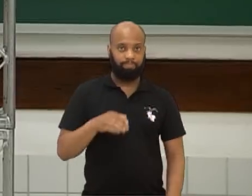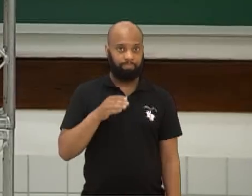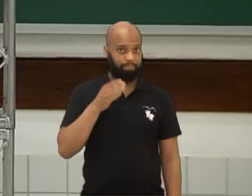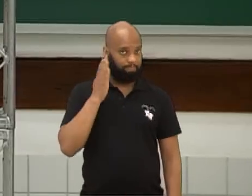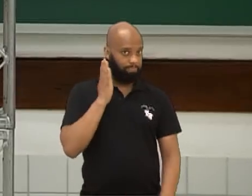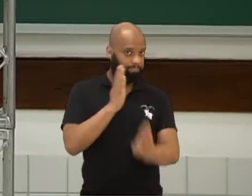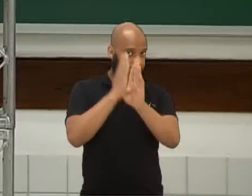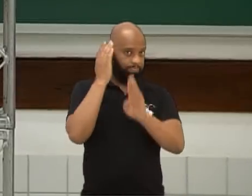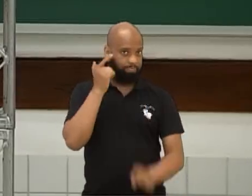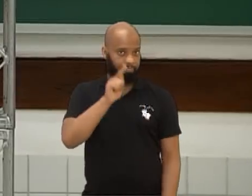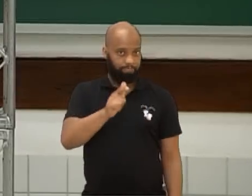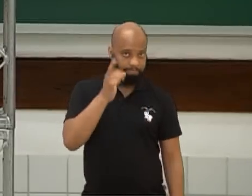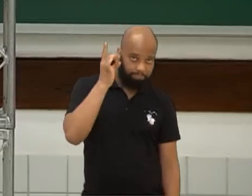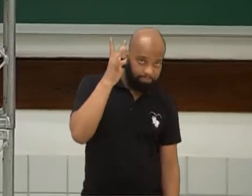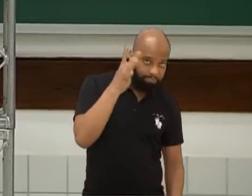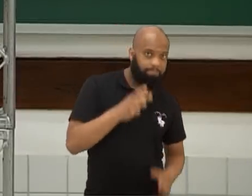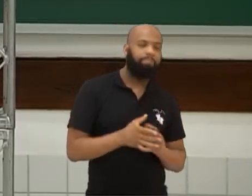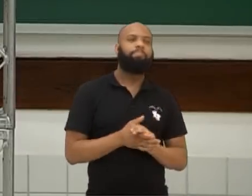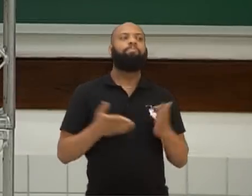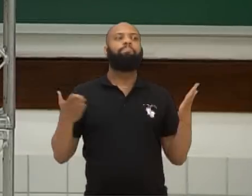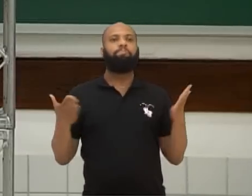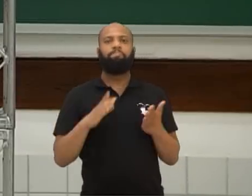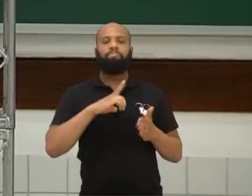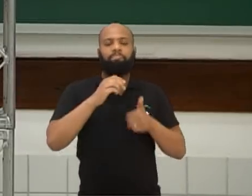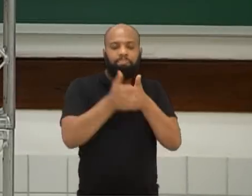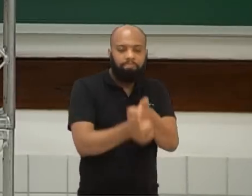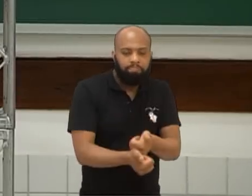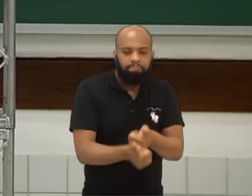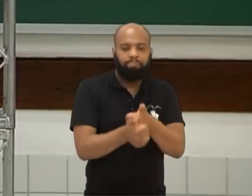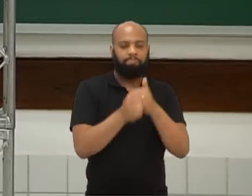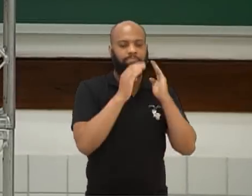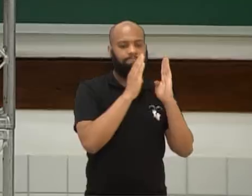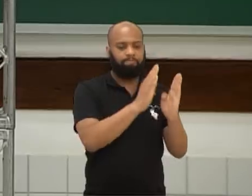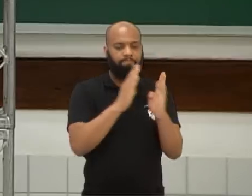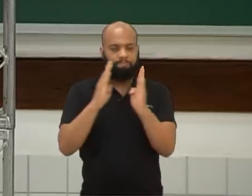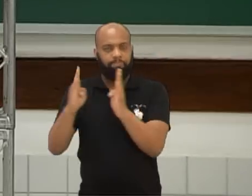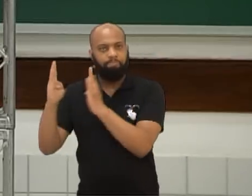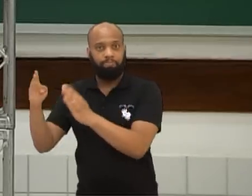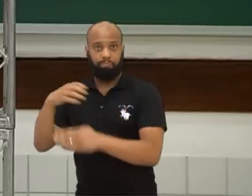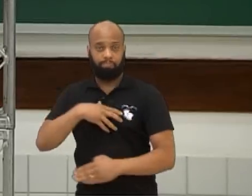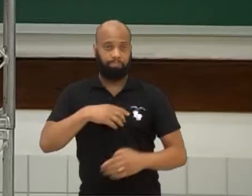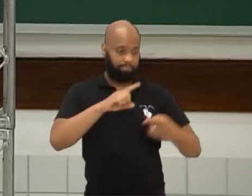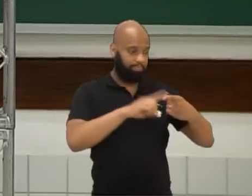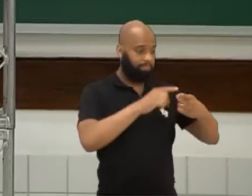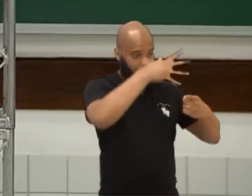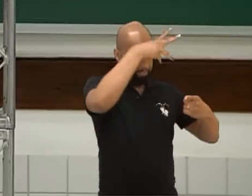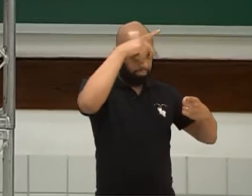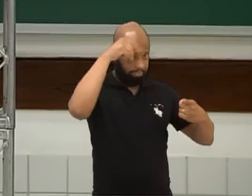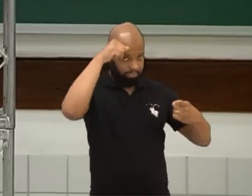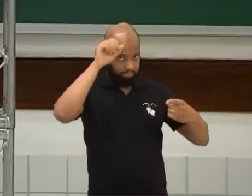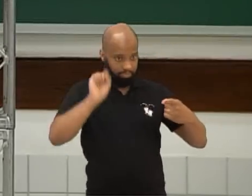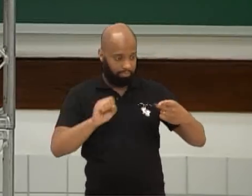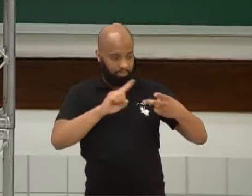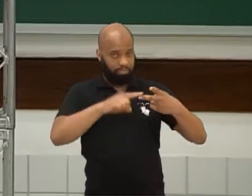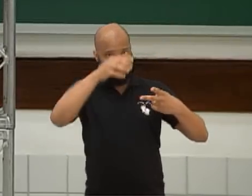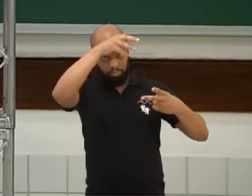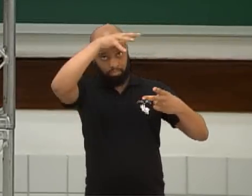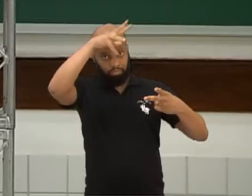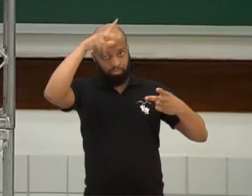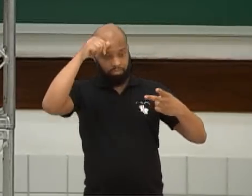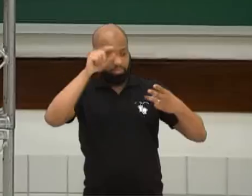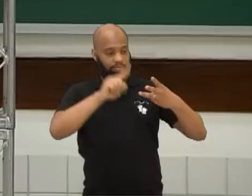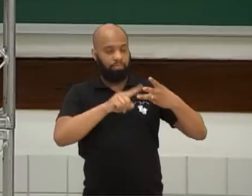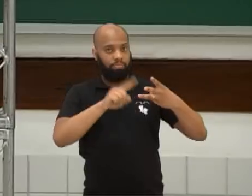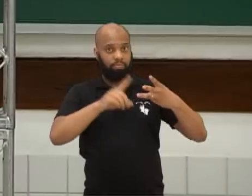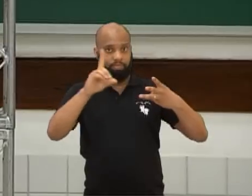Descobriram? Fácil. Então, tem que seguir ali a ordem. A ordem no gráfico está o Mato Grosso do Sul, Mato Grosso, Distrito Federal e